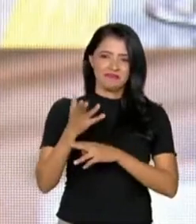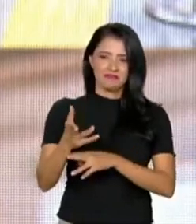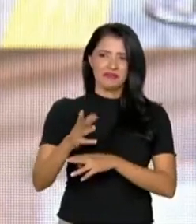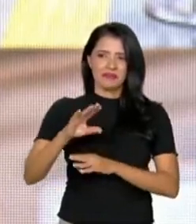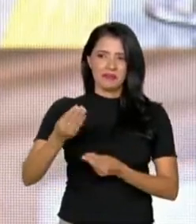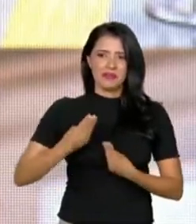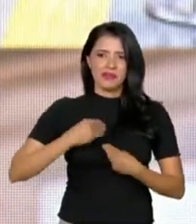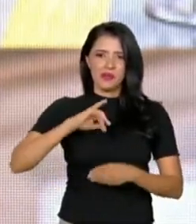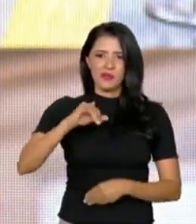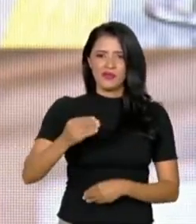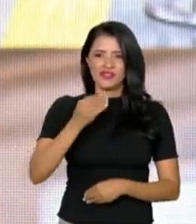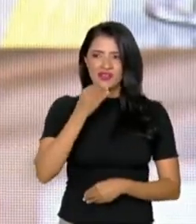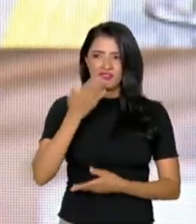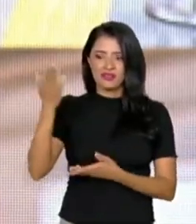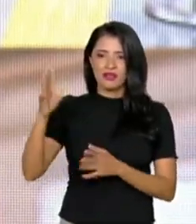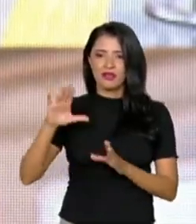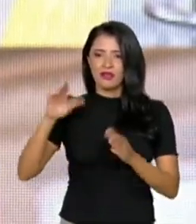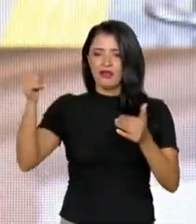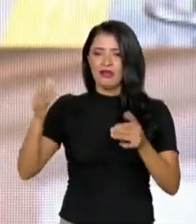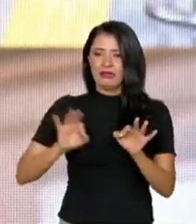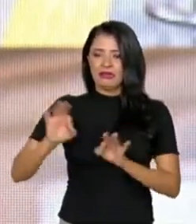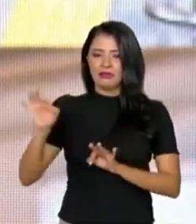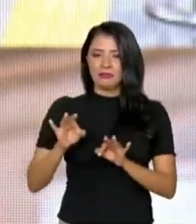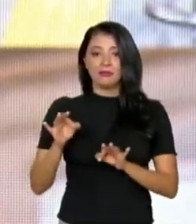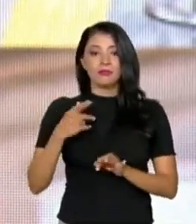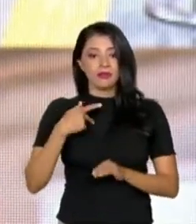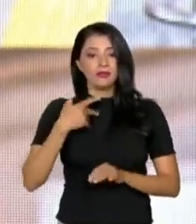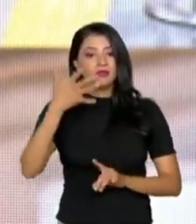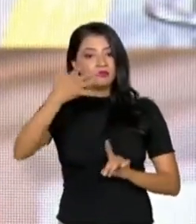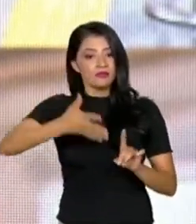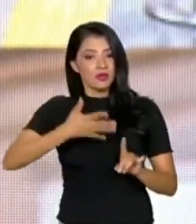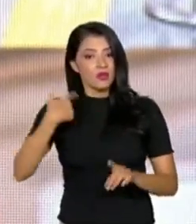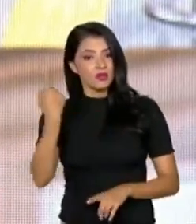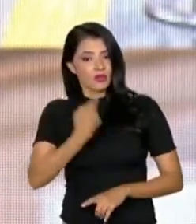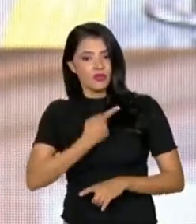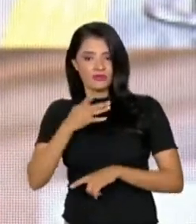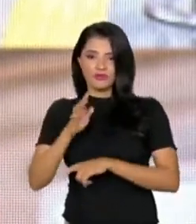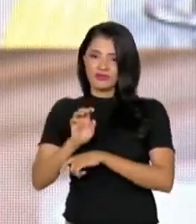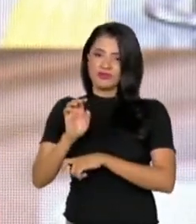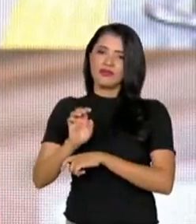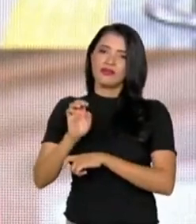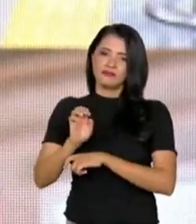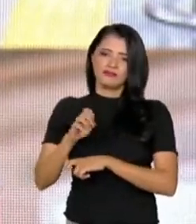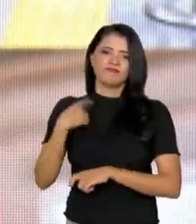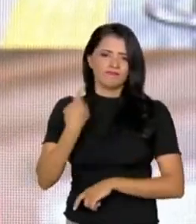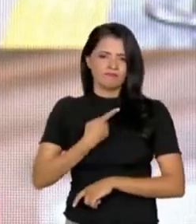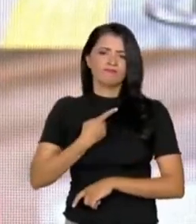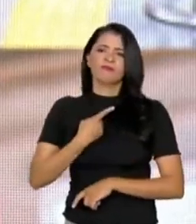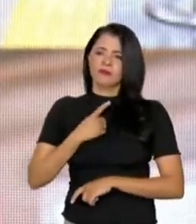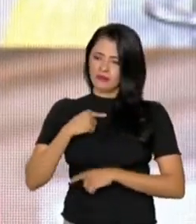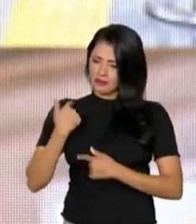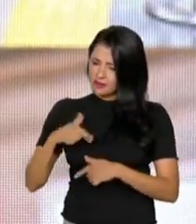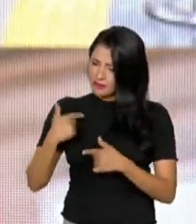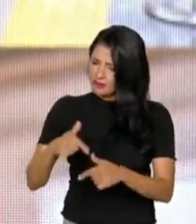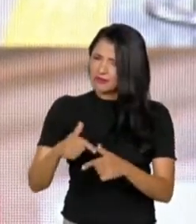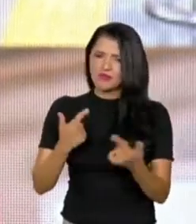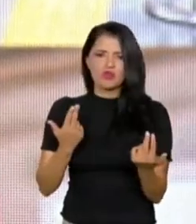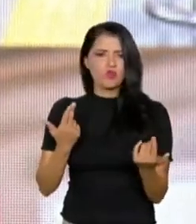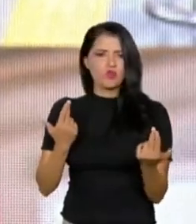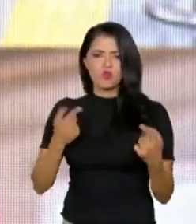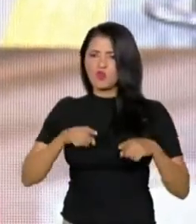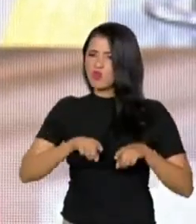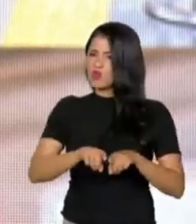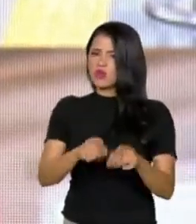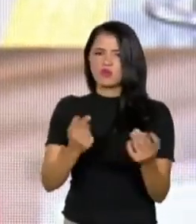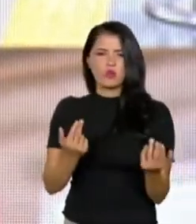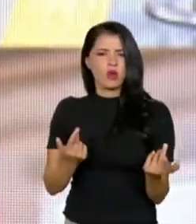que foi me dada pelo cerimonial para dizer que o nosso estado, nós estamos trabalhando nessa mesma